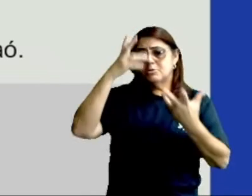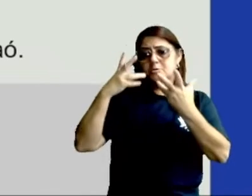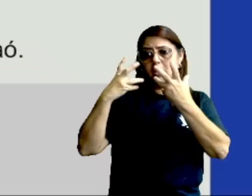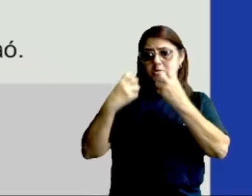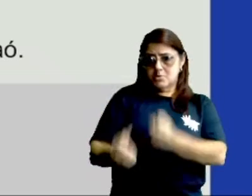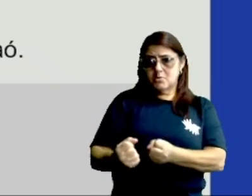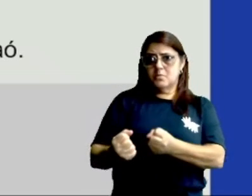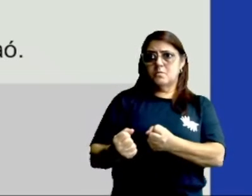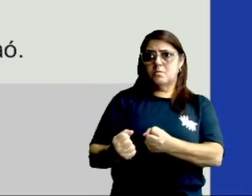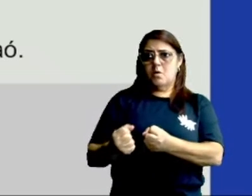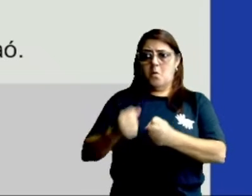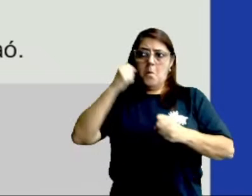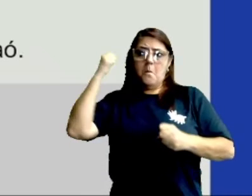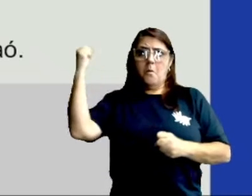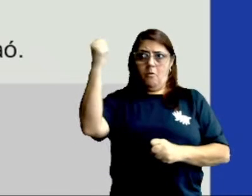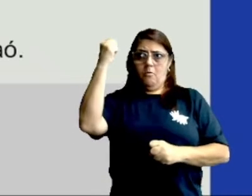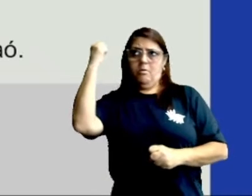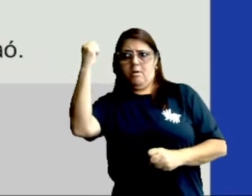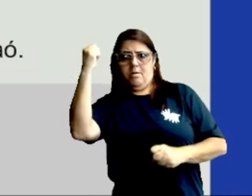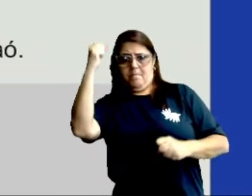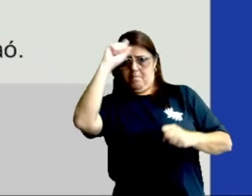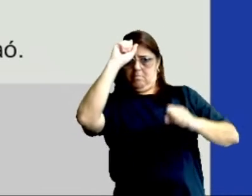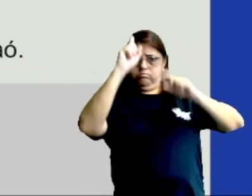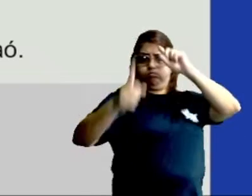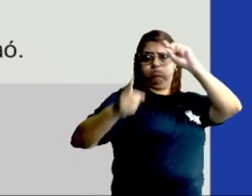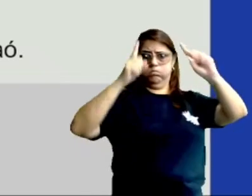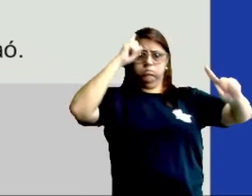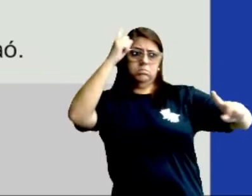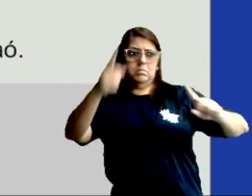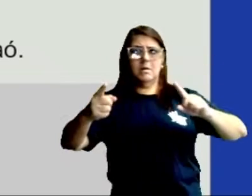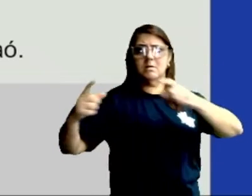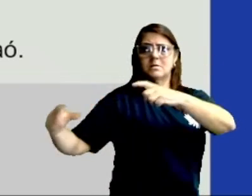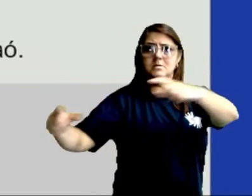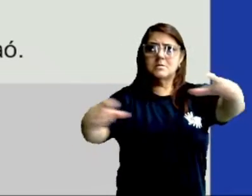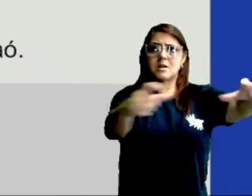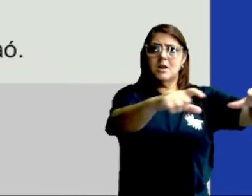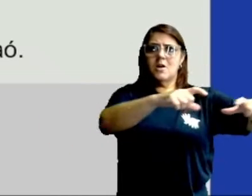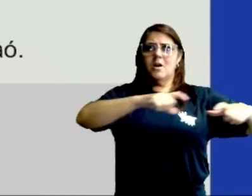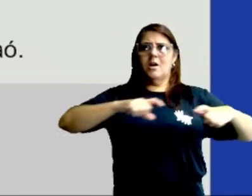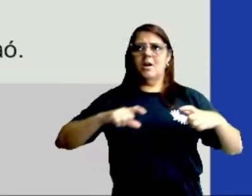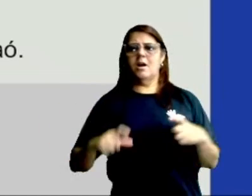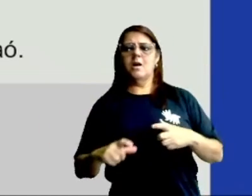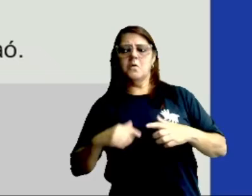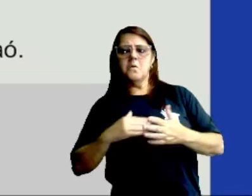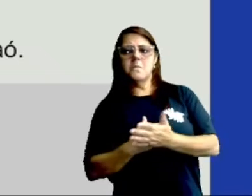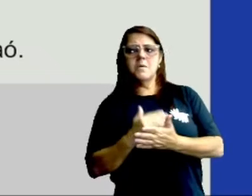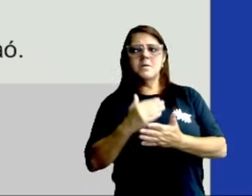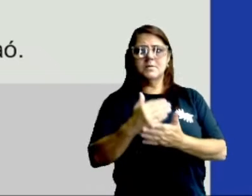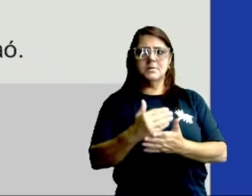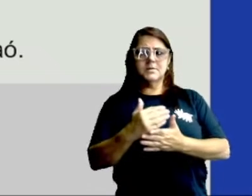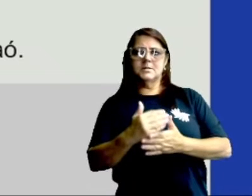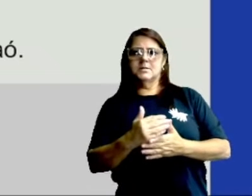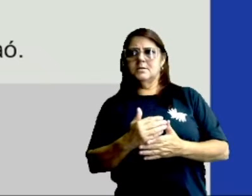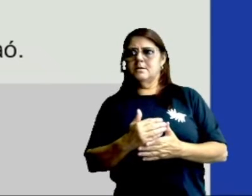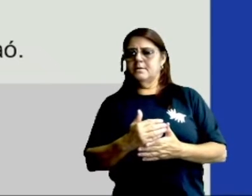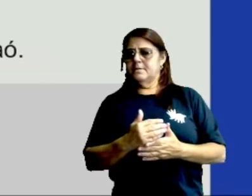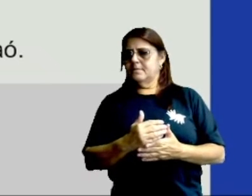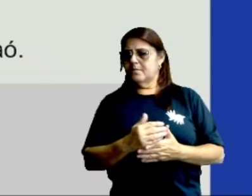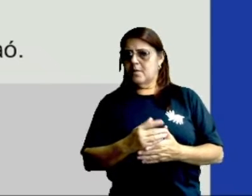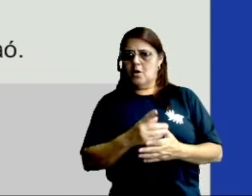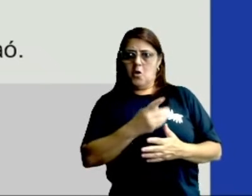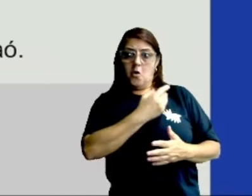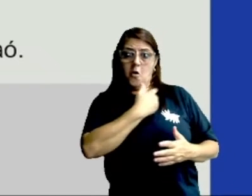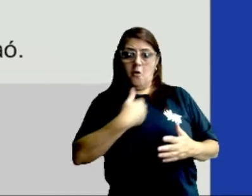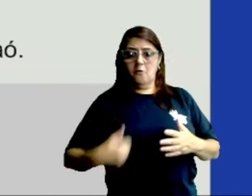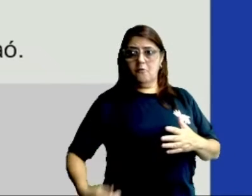assumiu esse poder que ele dominou essas regiões essas regiões elas passaram a ser